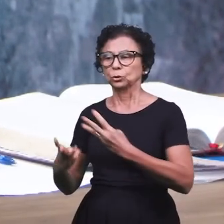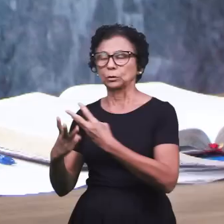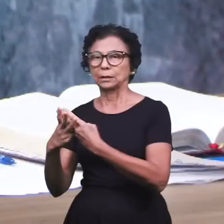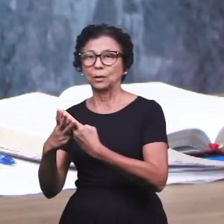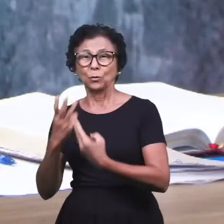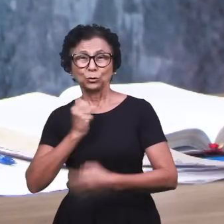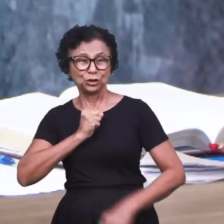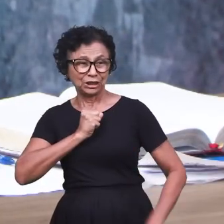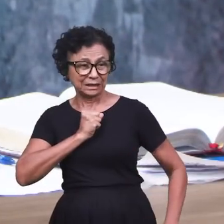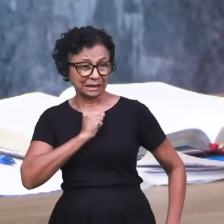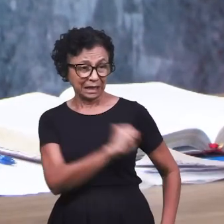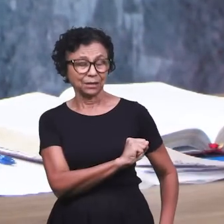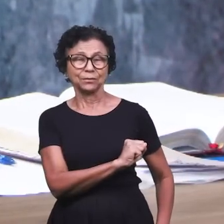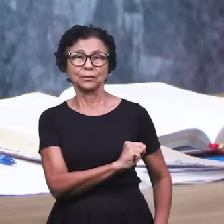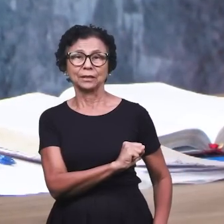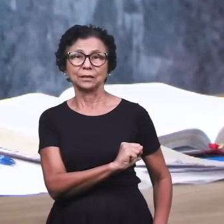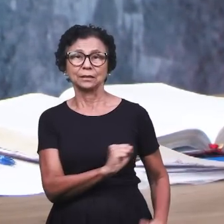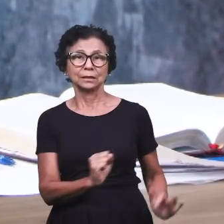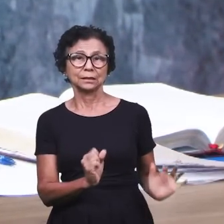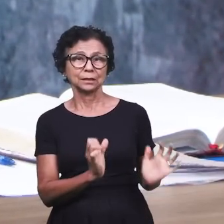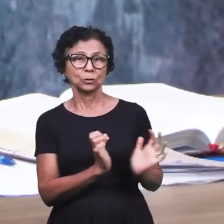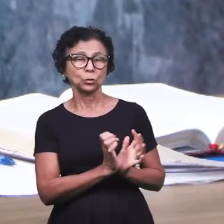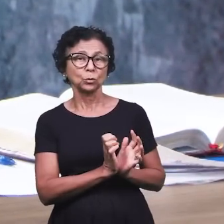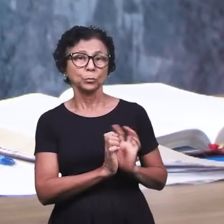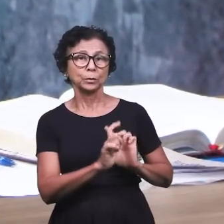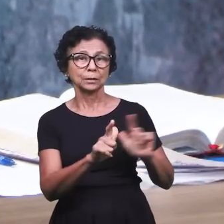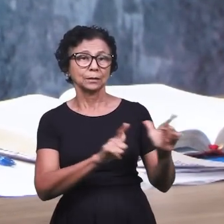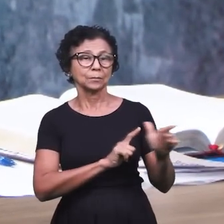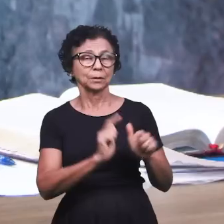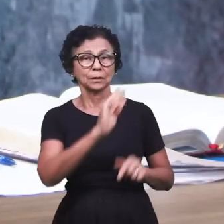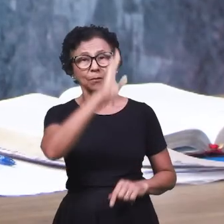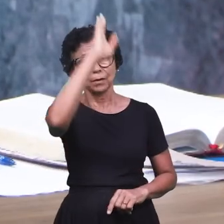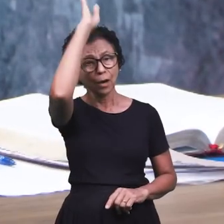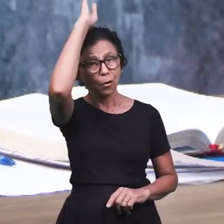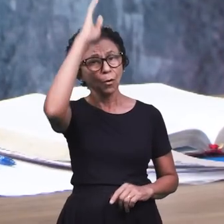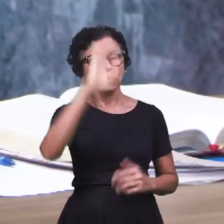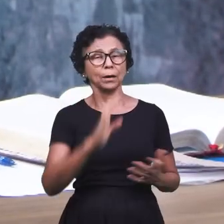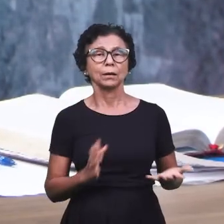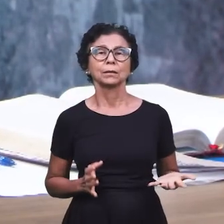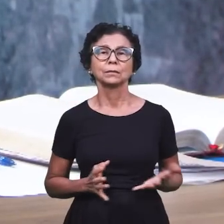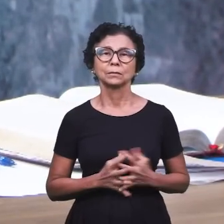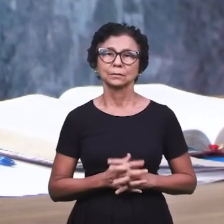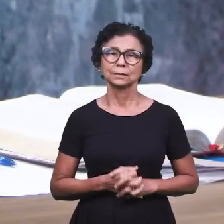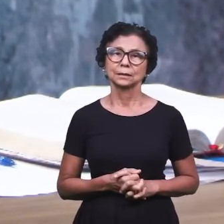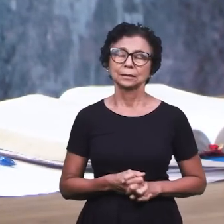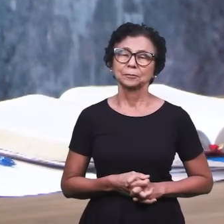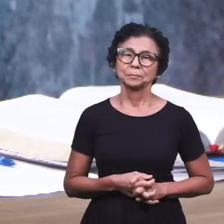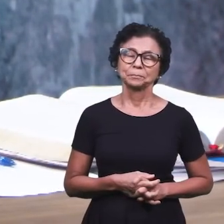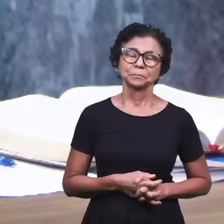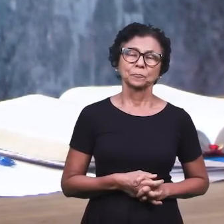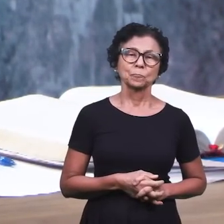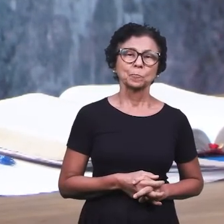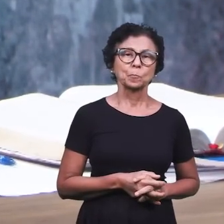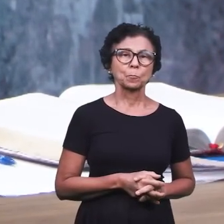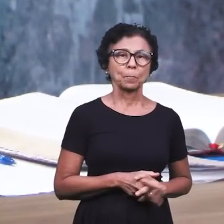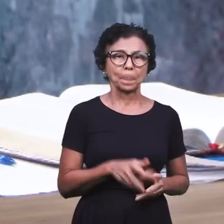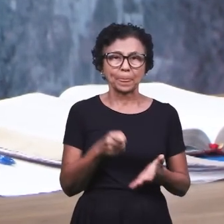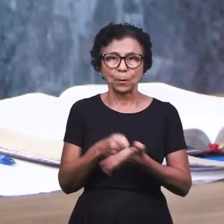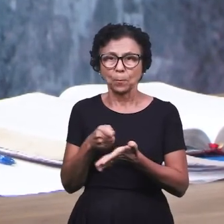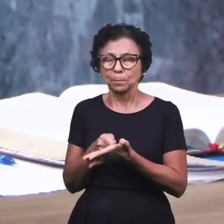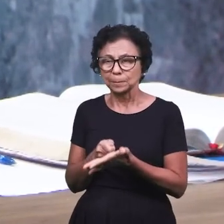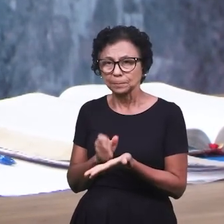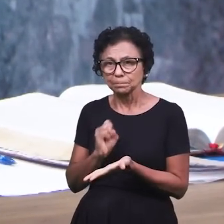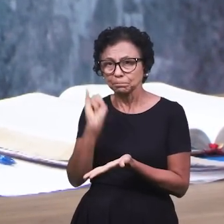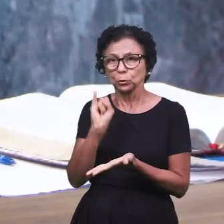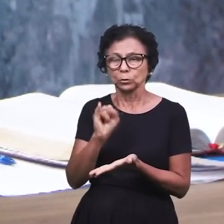Romano, colaborando, cooperando com a dominação do povo judeu. E tem um detalhe que é muito interessante, porque